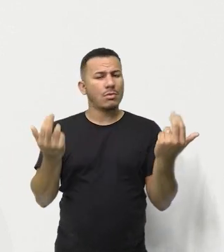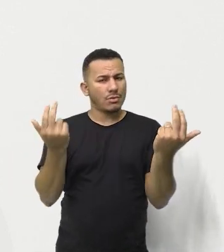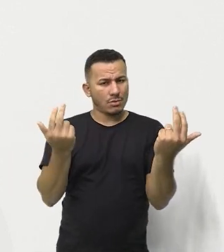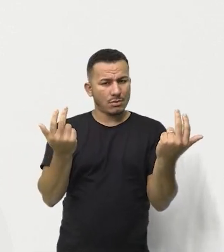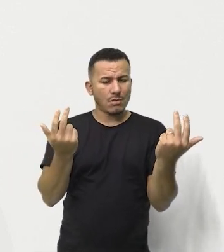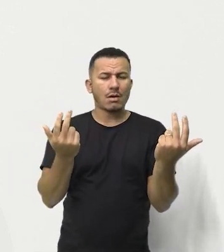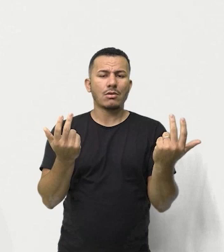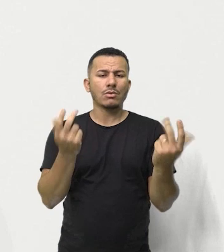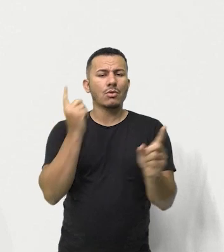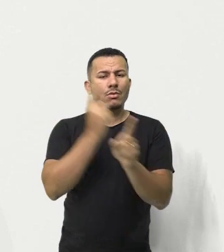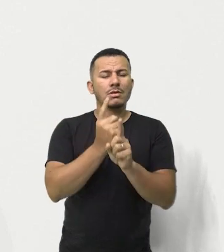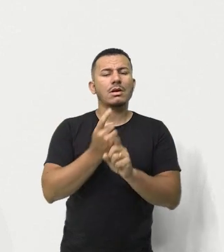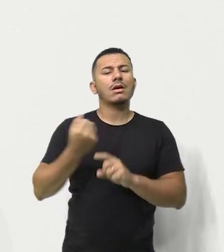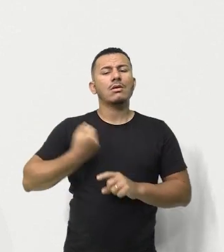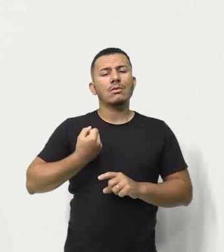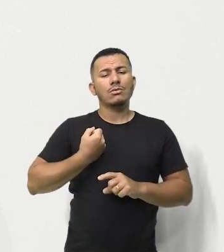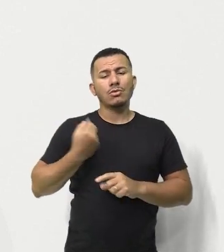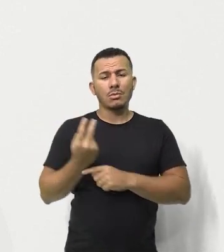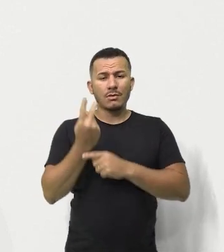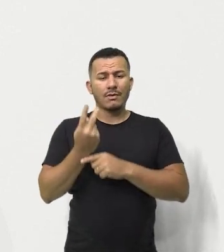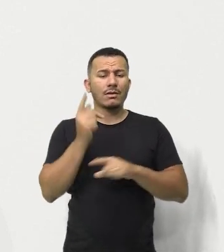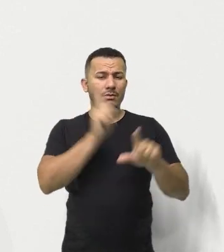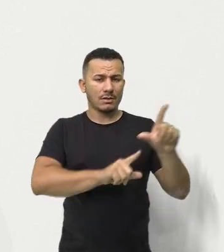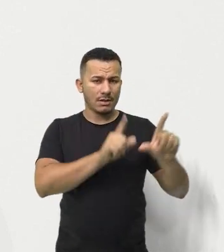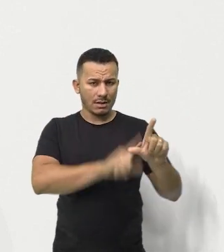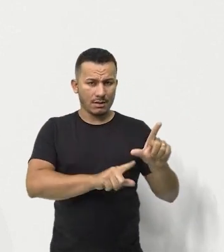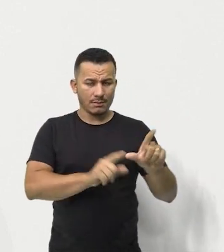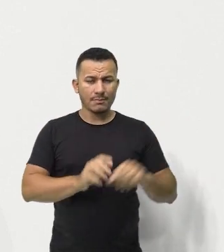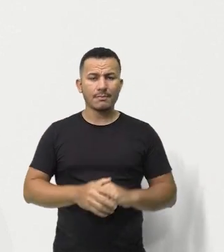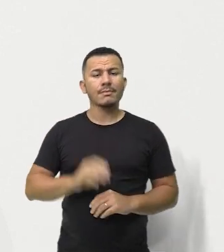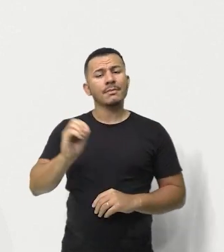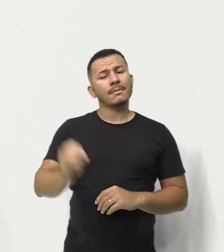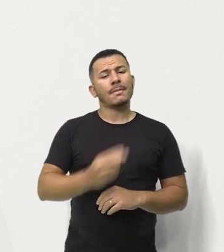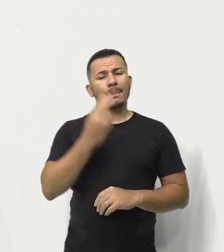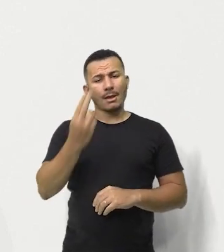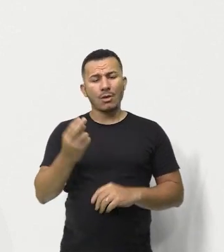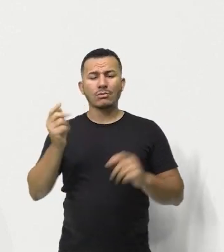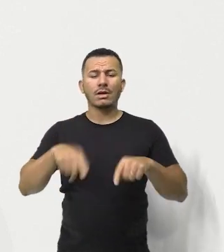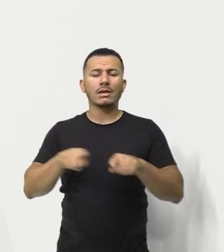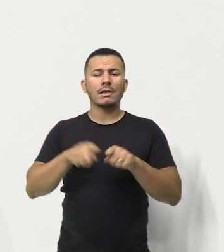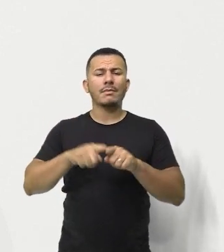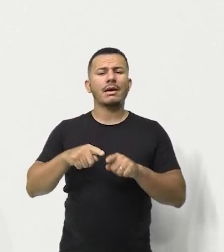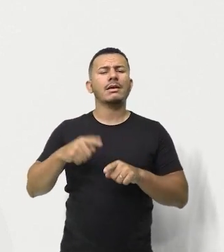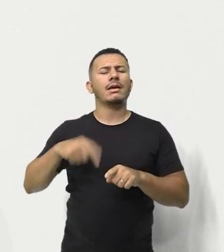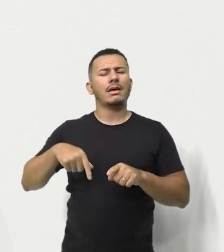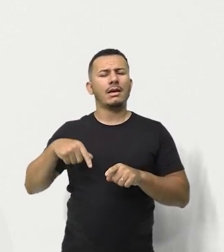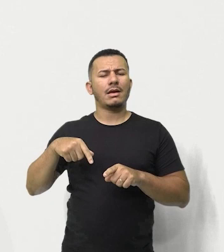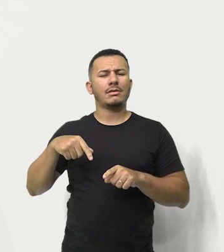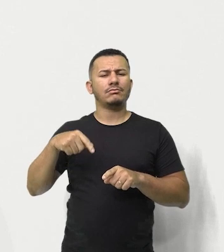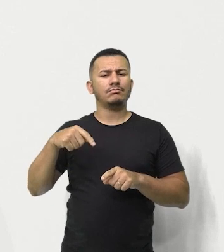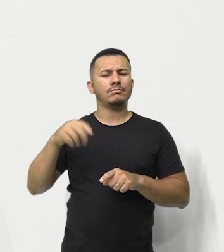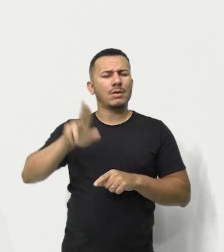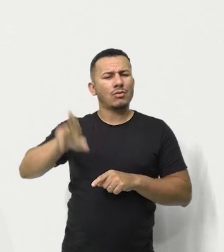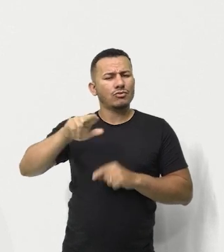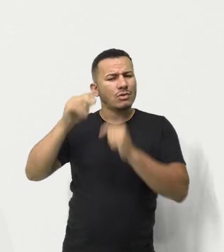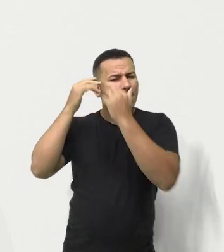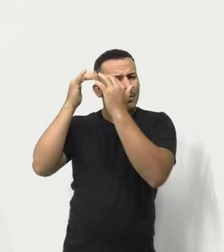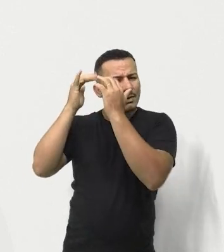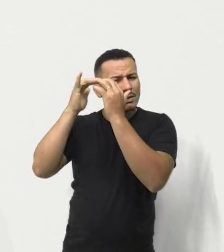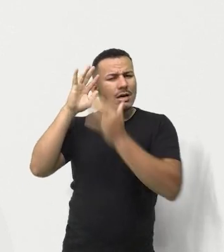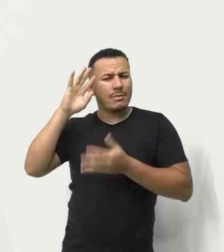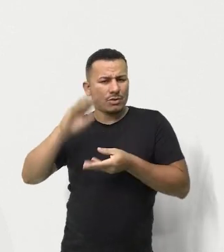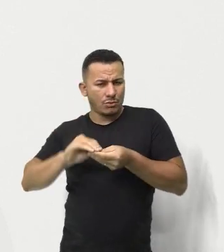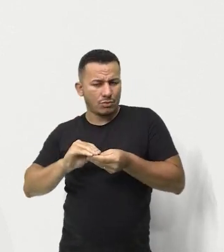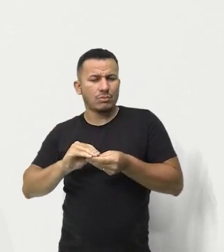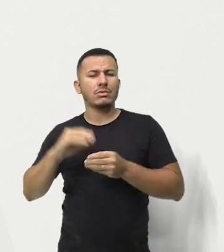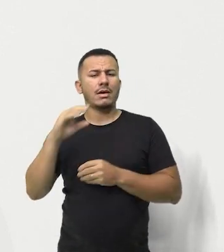buscar o valor daquela variável através desses dois princípios. Também pode utilizar o pensamento